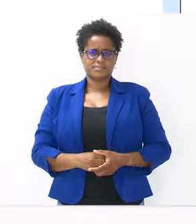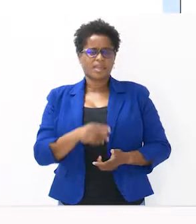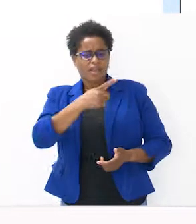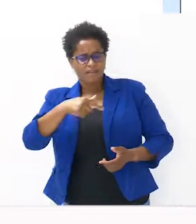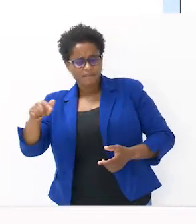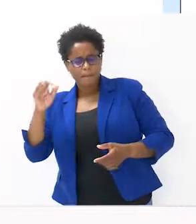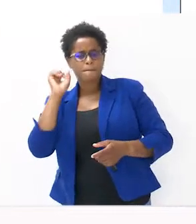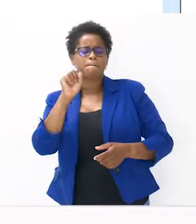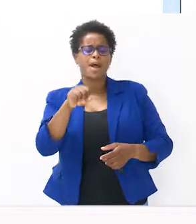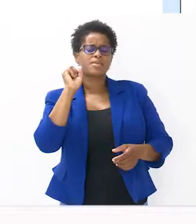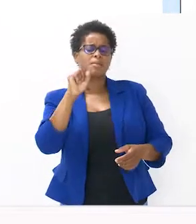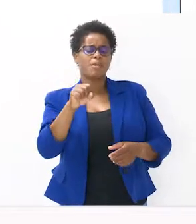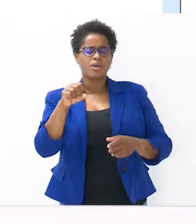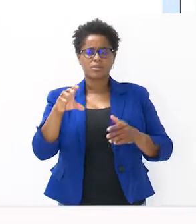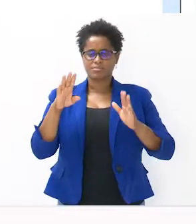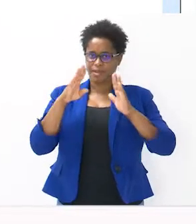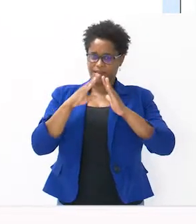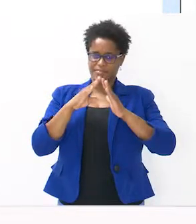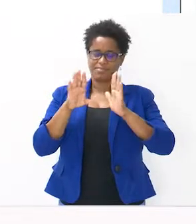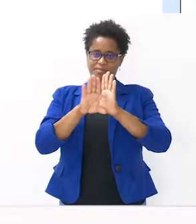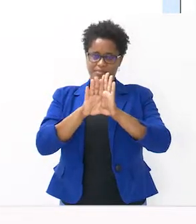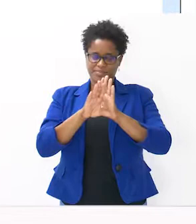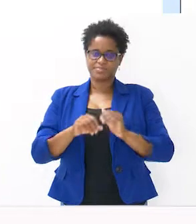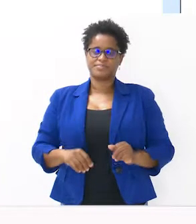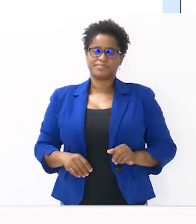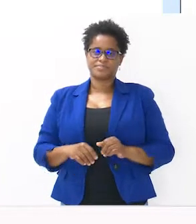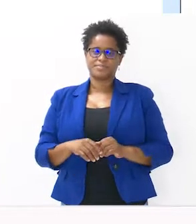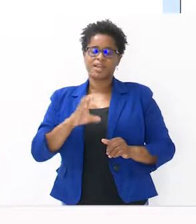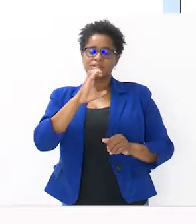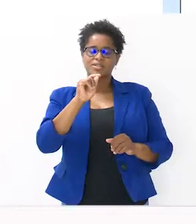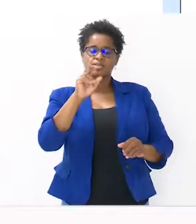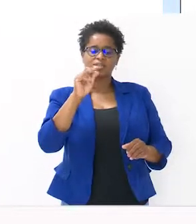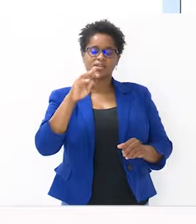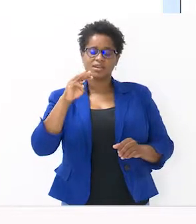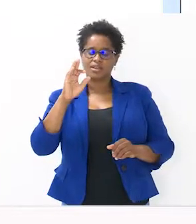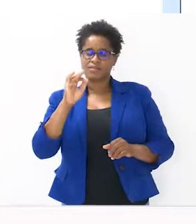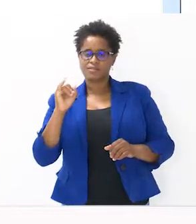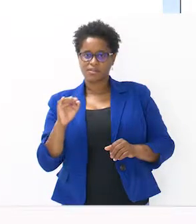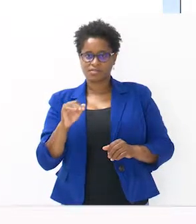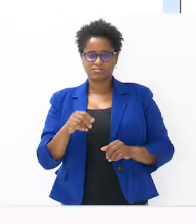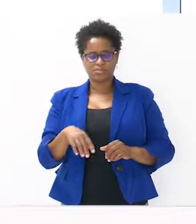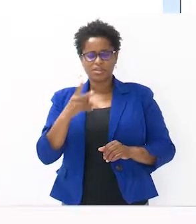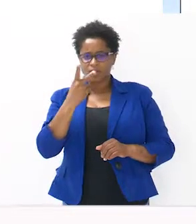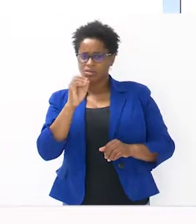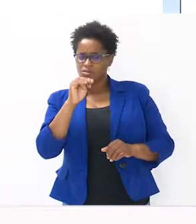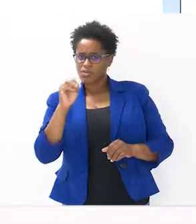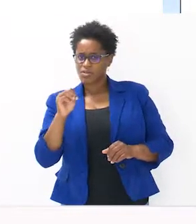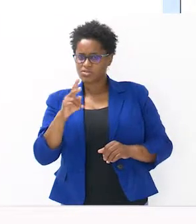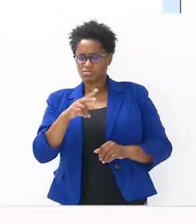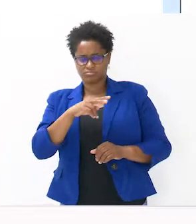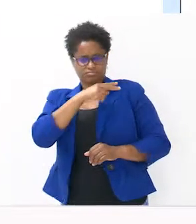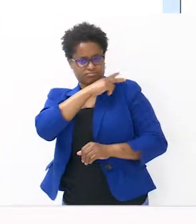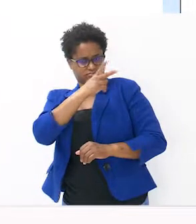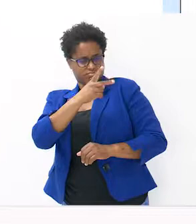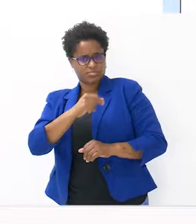Batem à porta da casa. Serafim: Vossa Excelência, preciso regar o jardim.